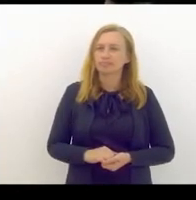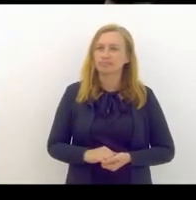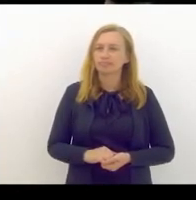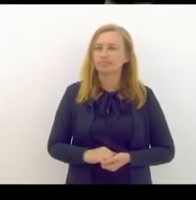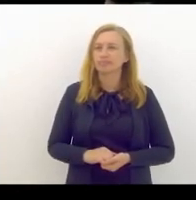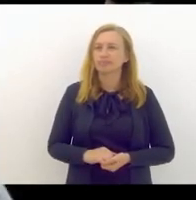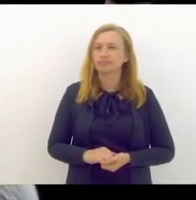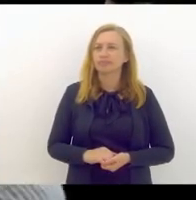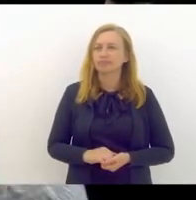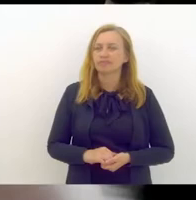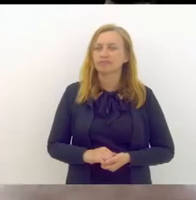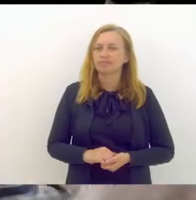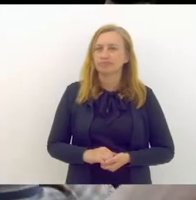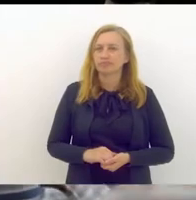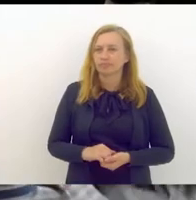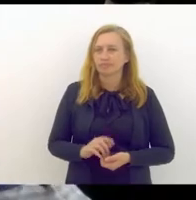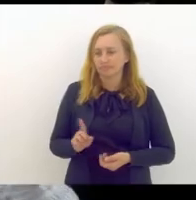pé.